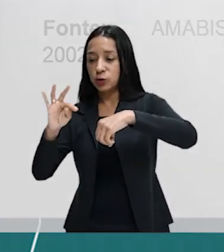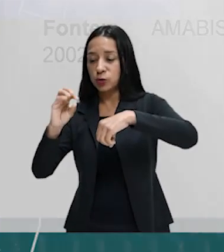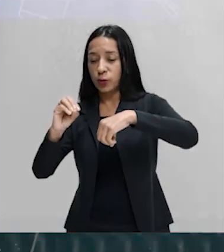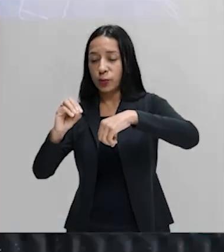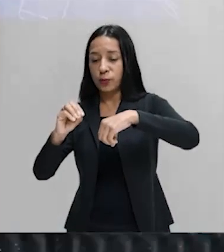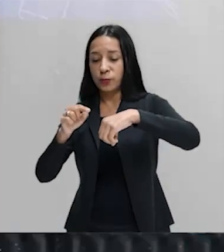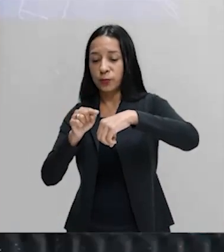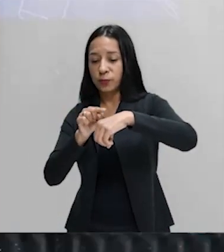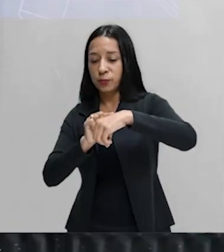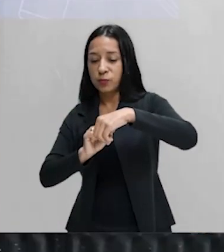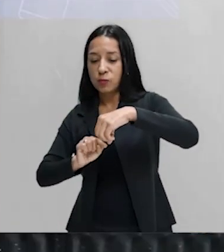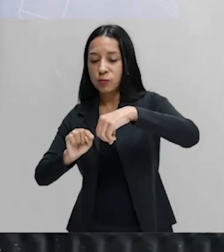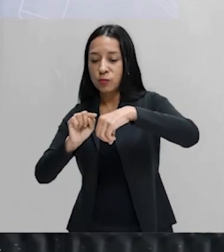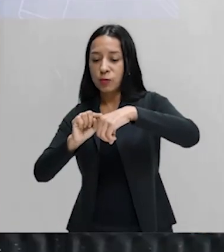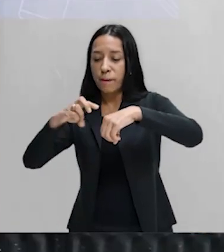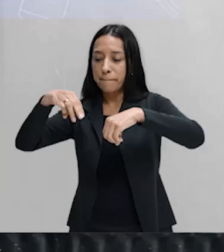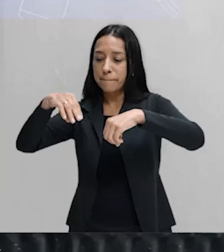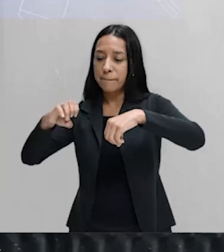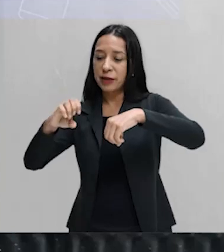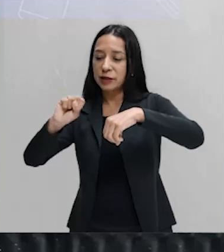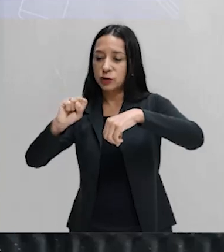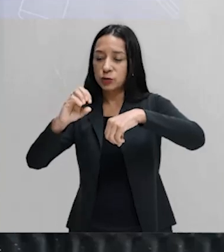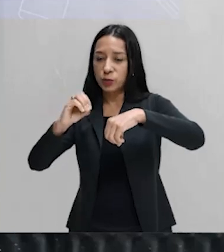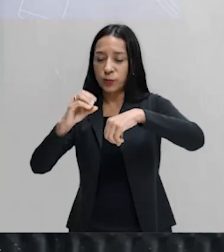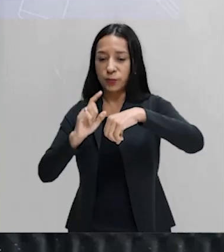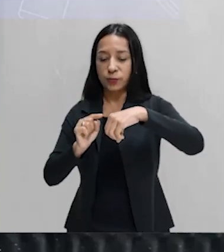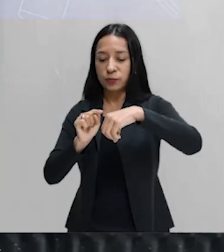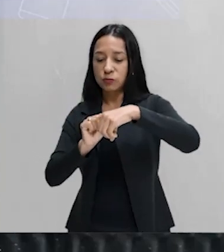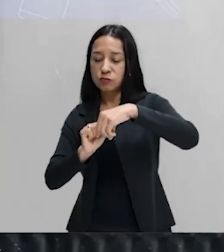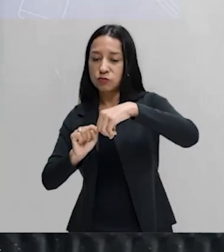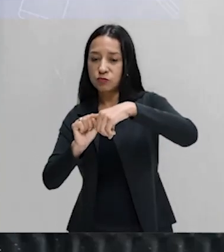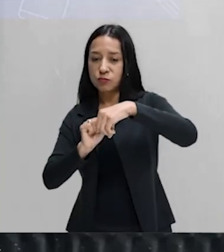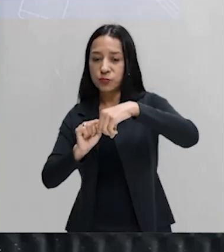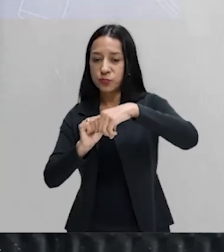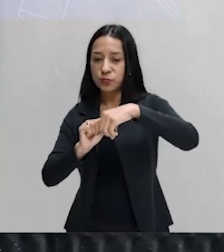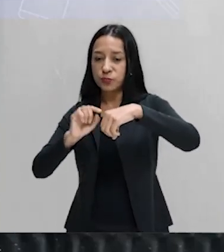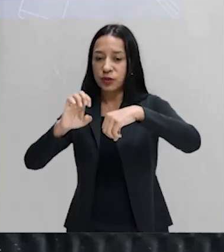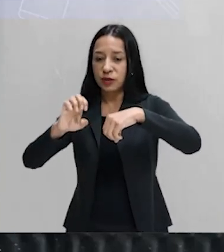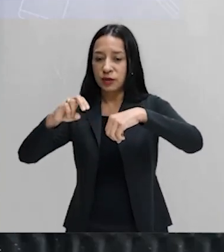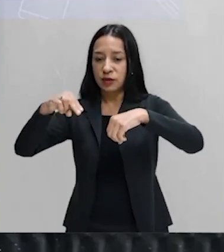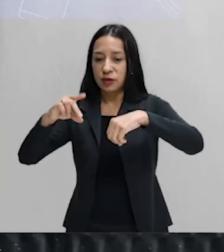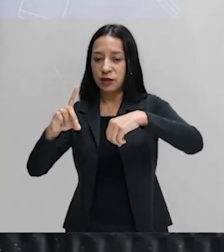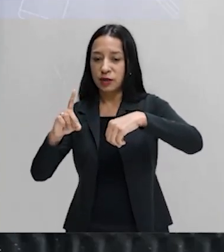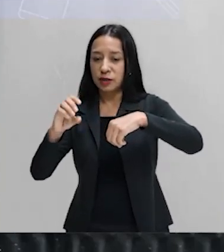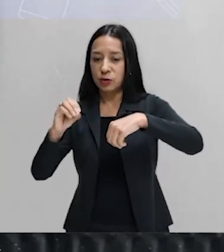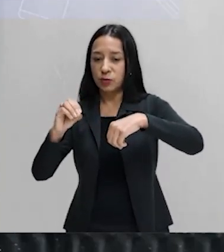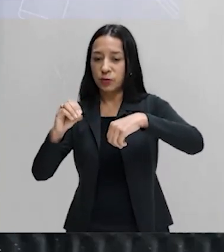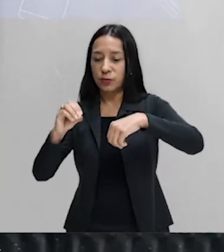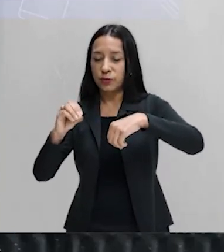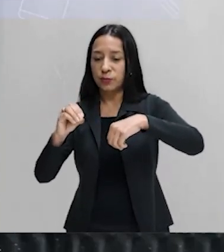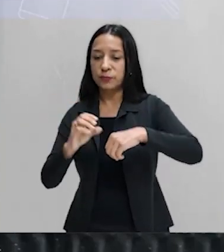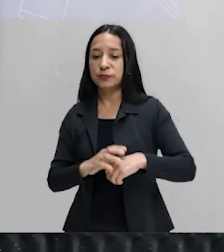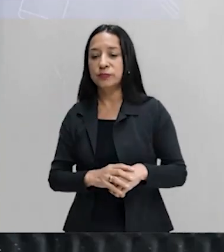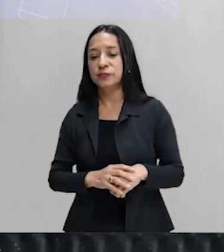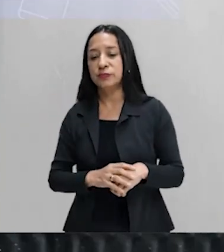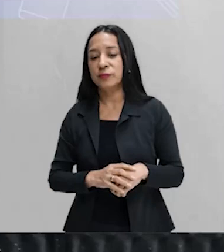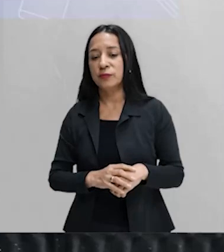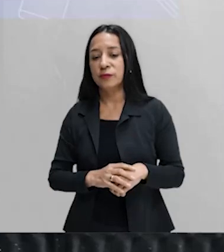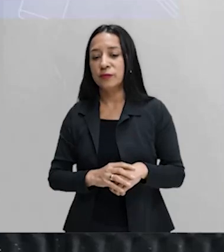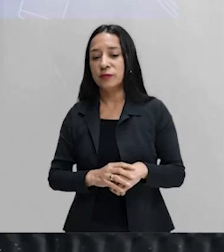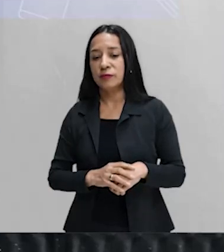camada intermediária é o mesoderma. E a camada interna é o endoderma. Então, o indivíduo vai